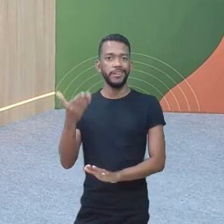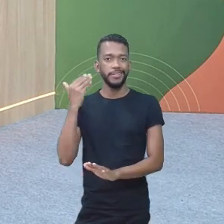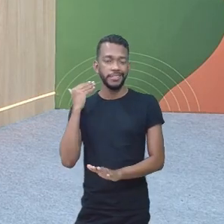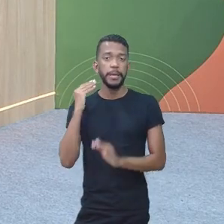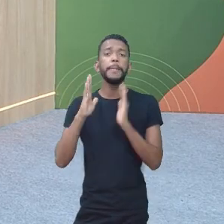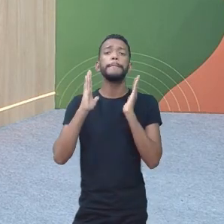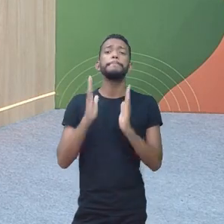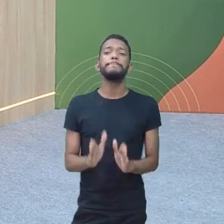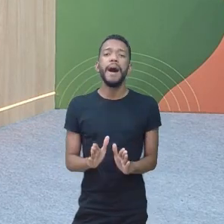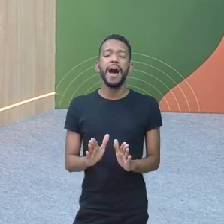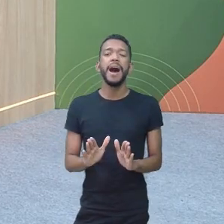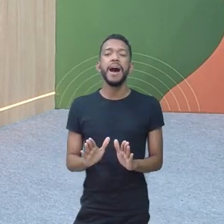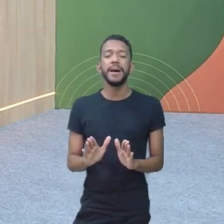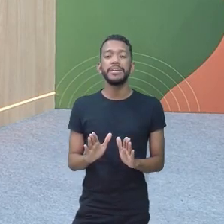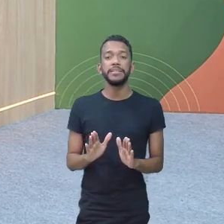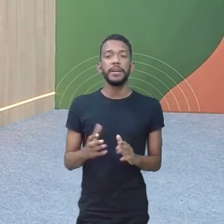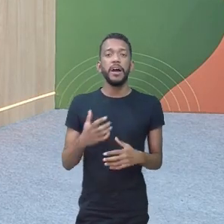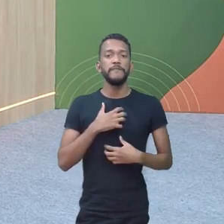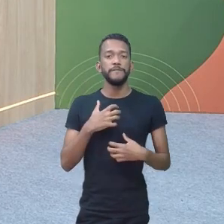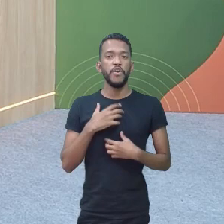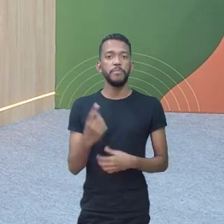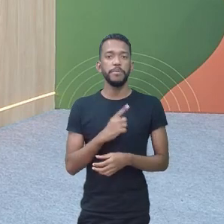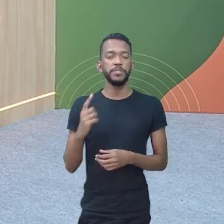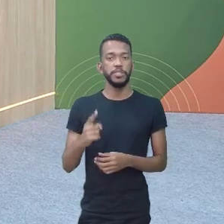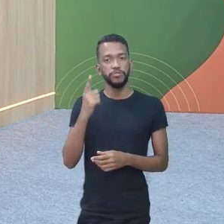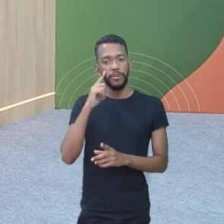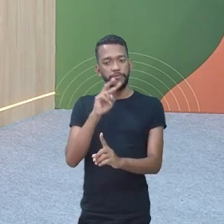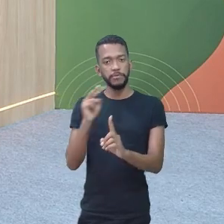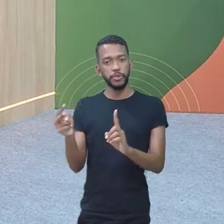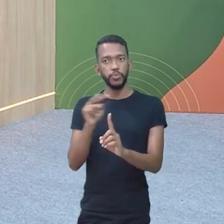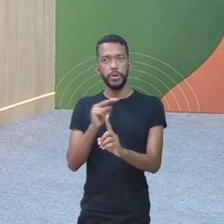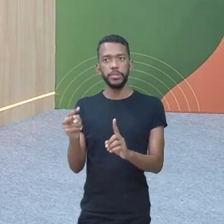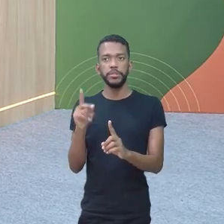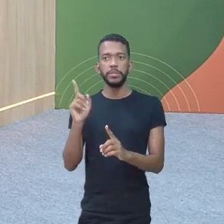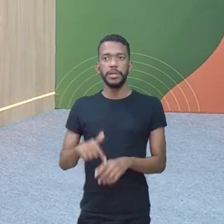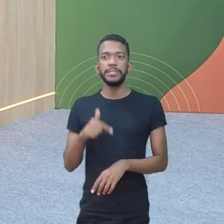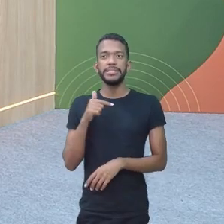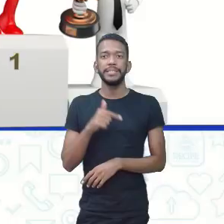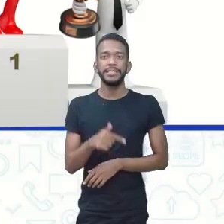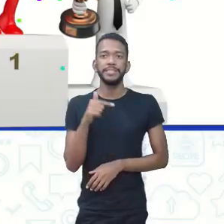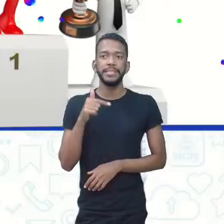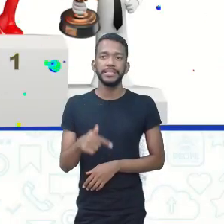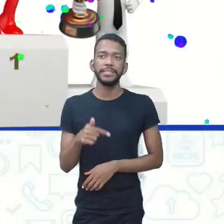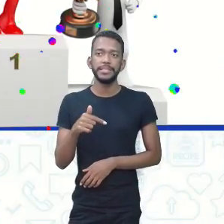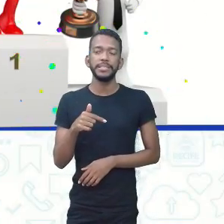forma como a gente começa a visualizar ele é em